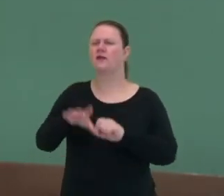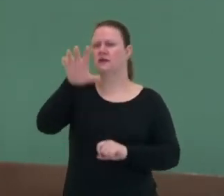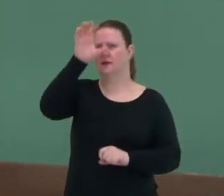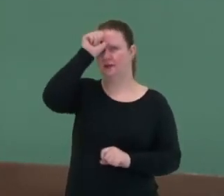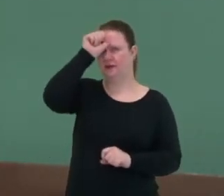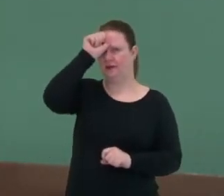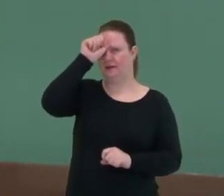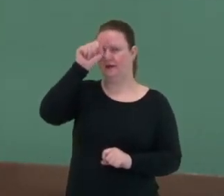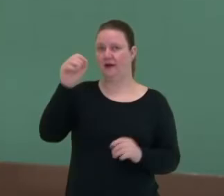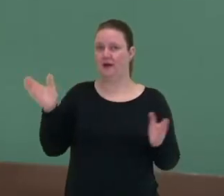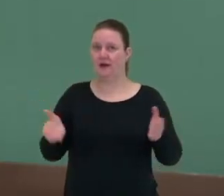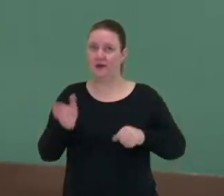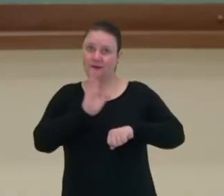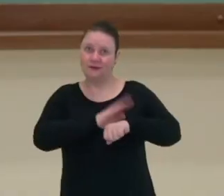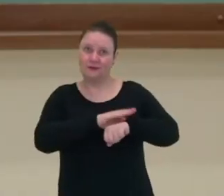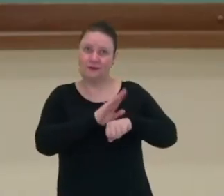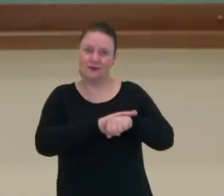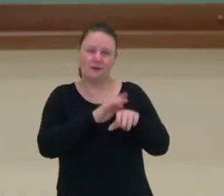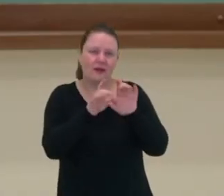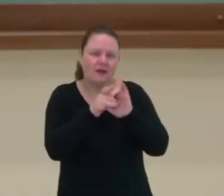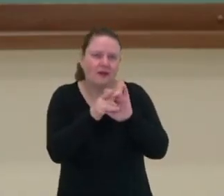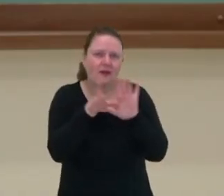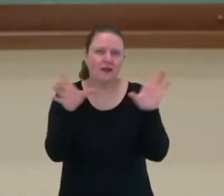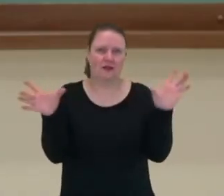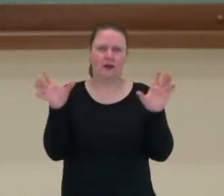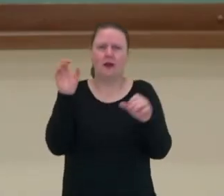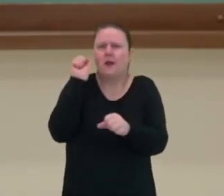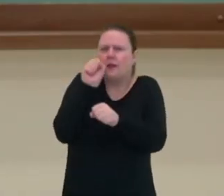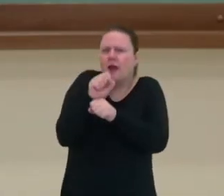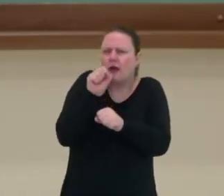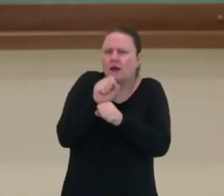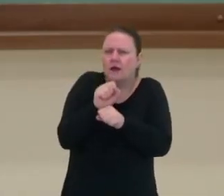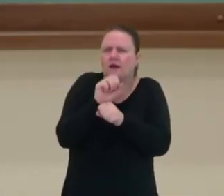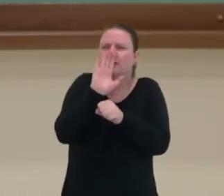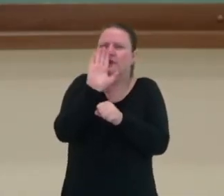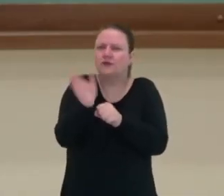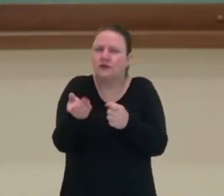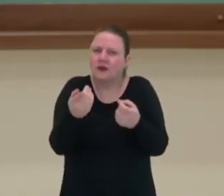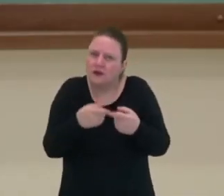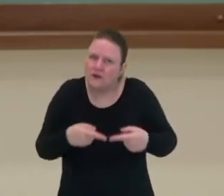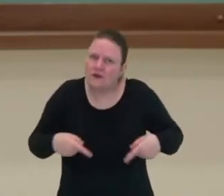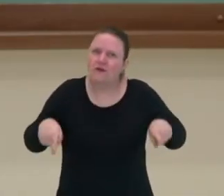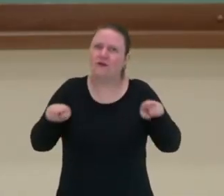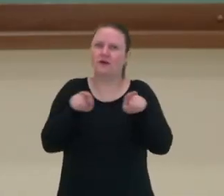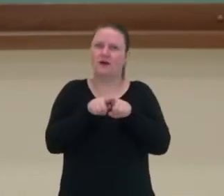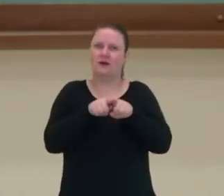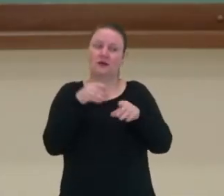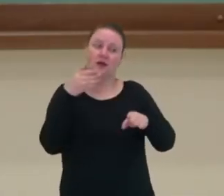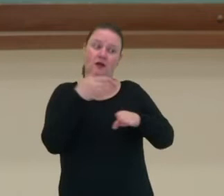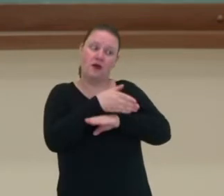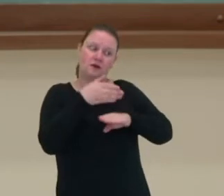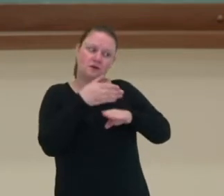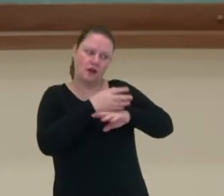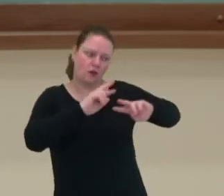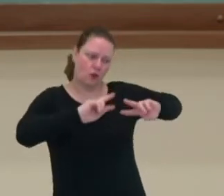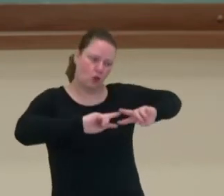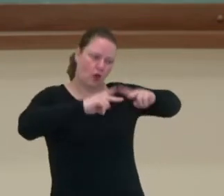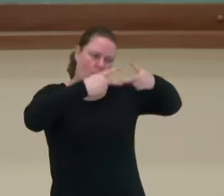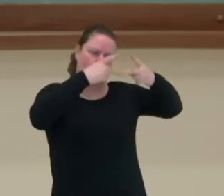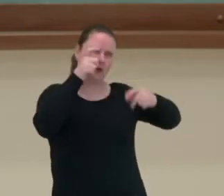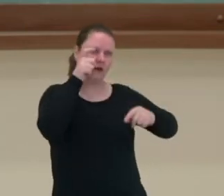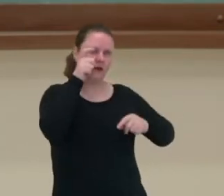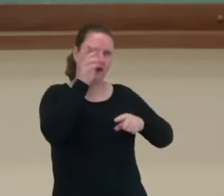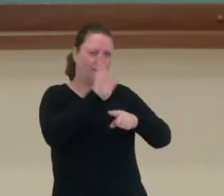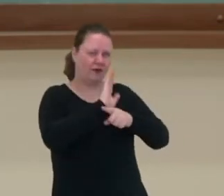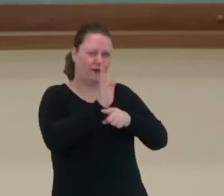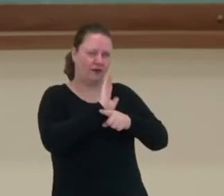vou dar agora um tempo, né? A gente vai dar uma paradinha aqui para você acessar o link e assistir o vídeo.